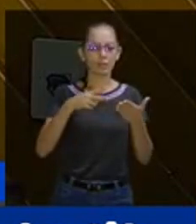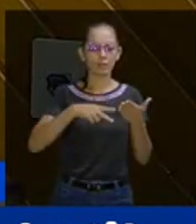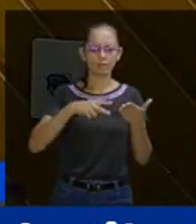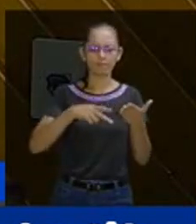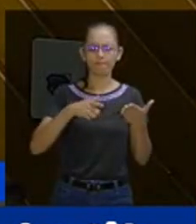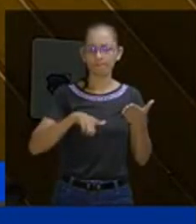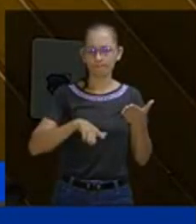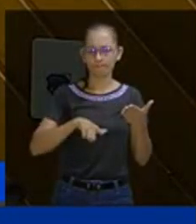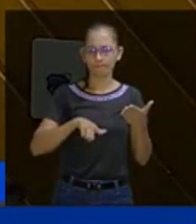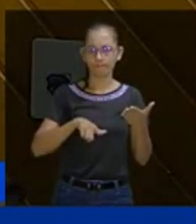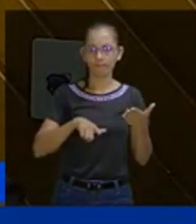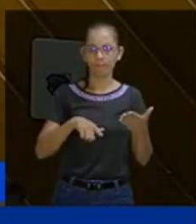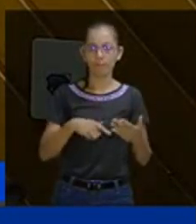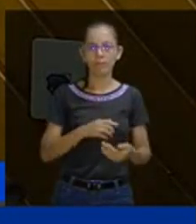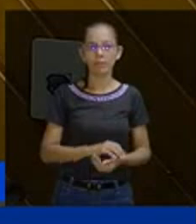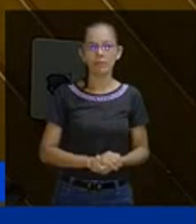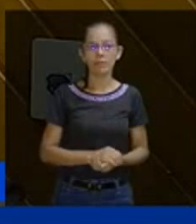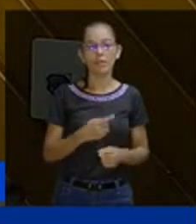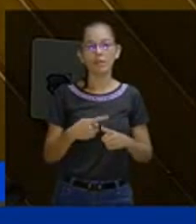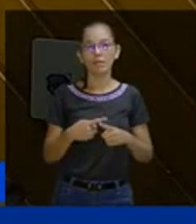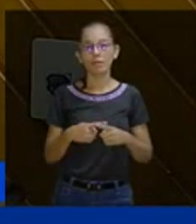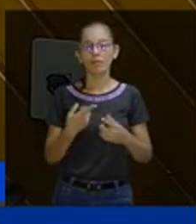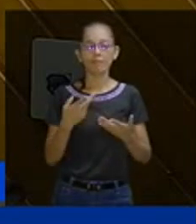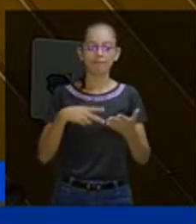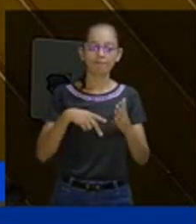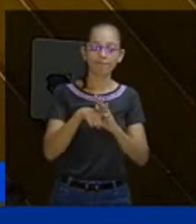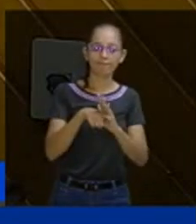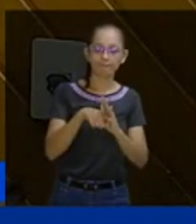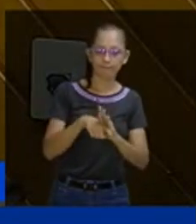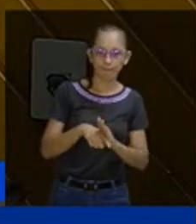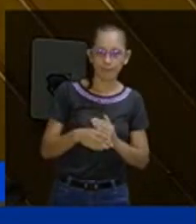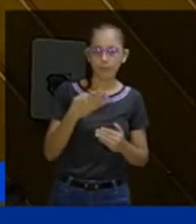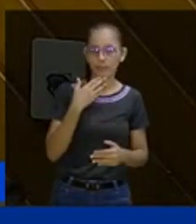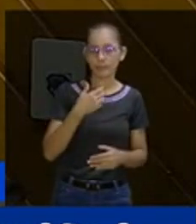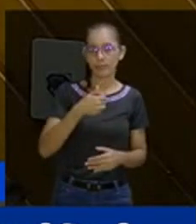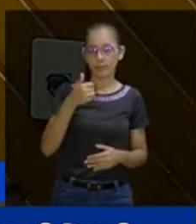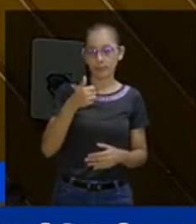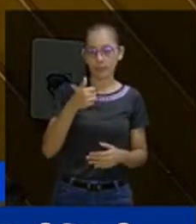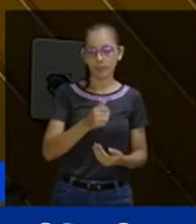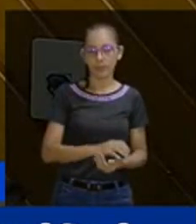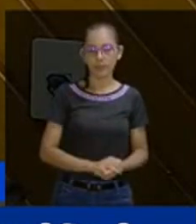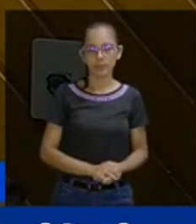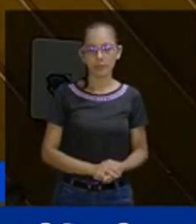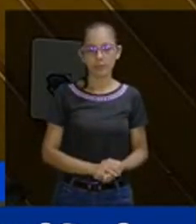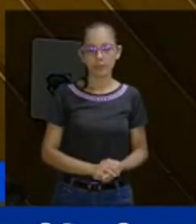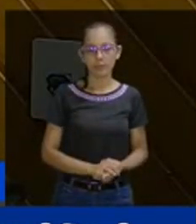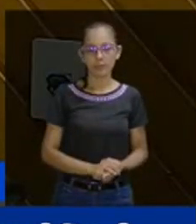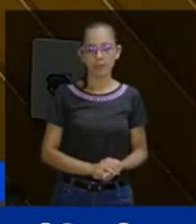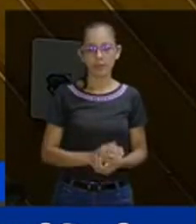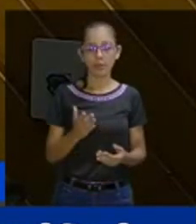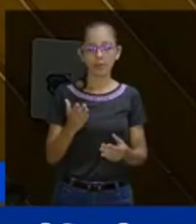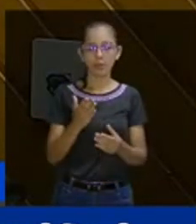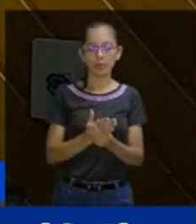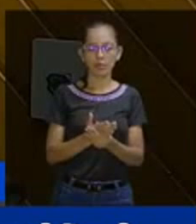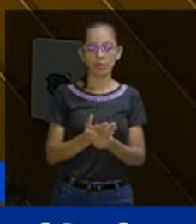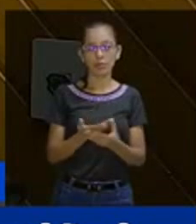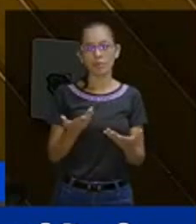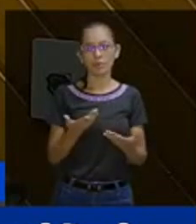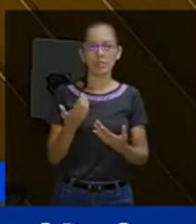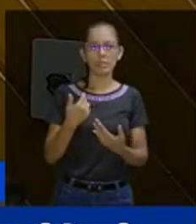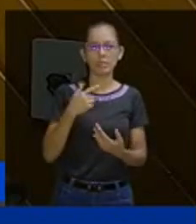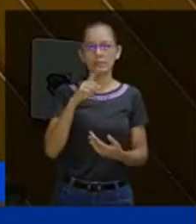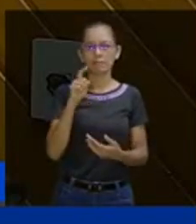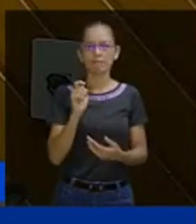grisalhos, curtos, postiços laterais. Os óculos de armação escura, tem barba escanoada grisalha e traje toca preta. Colocam em risco a integridade do